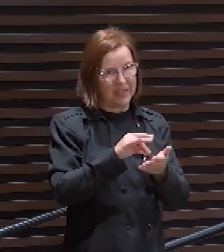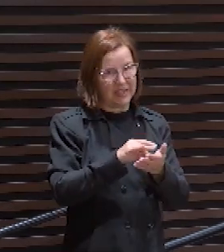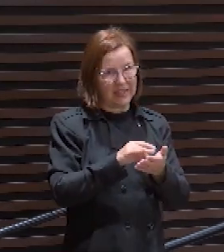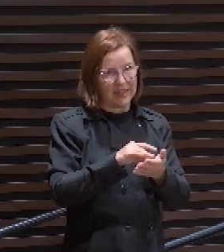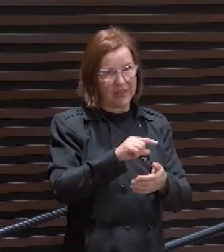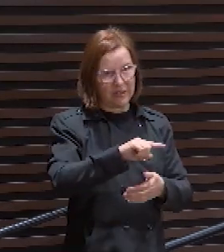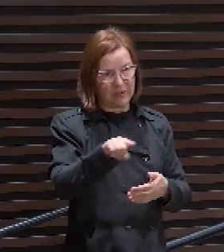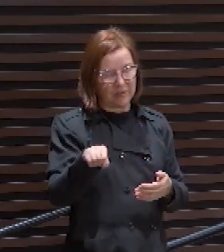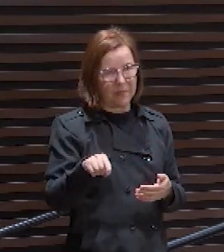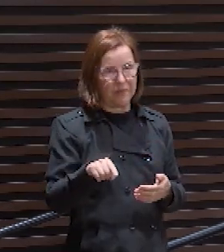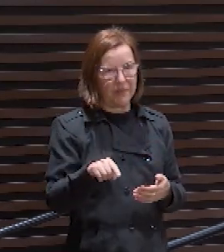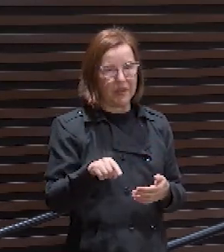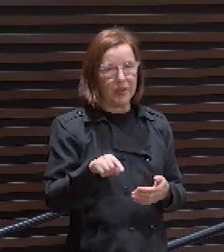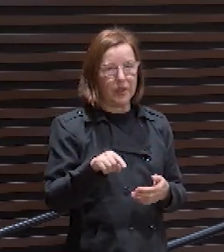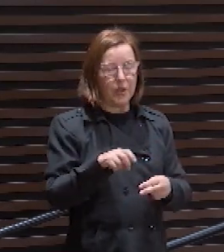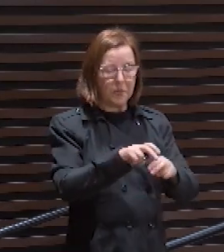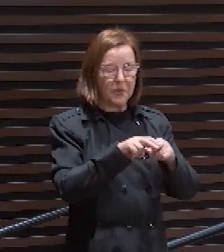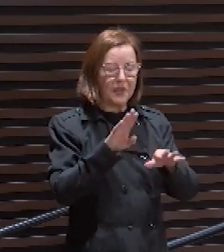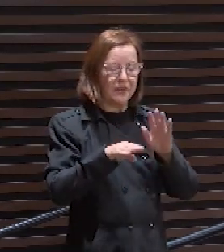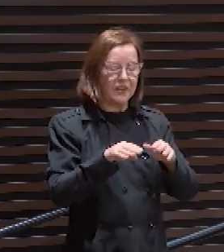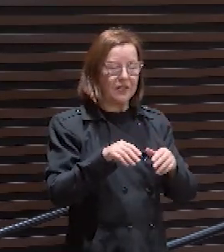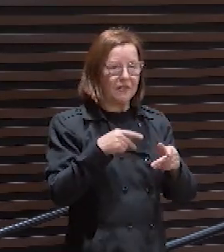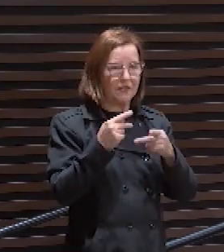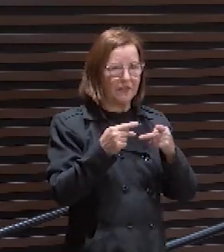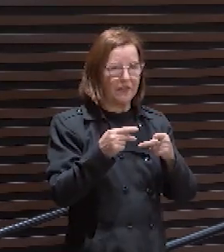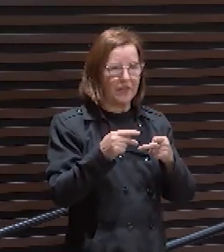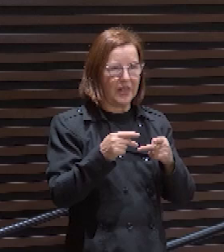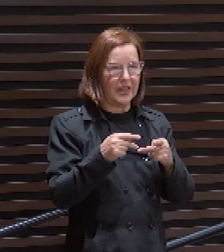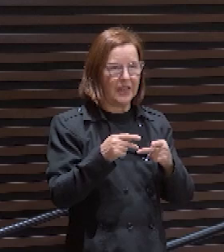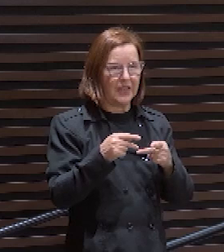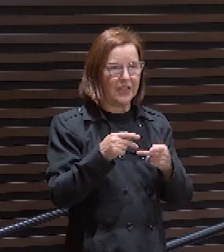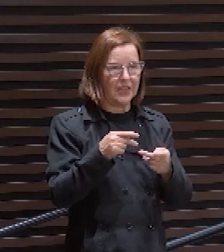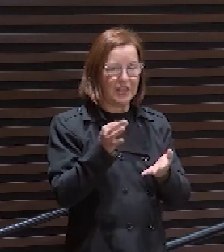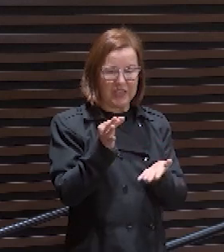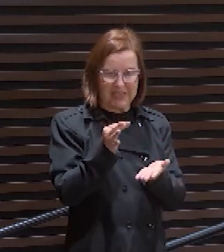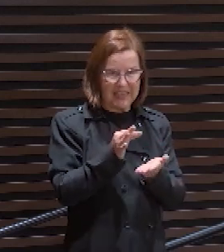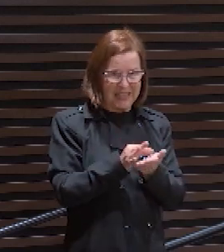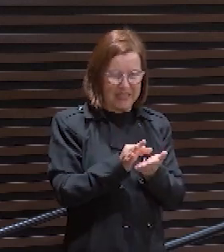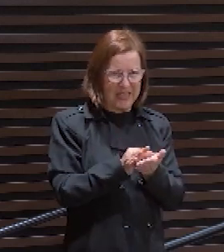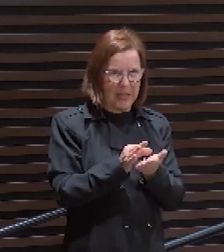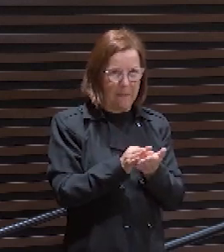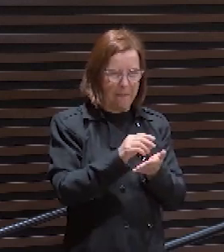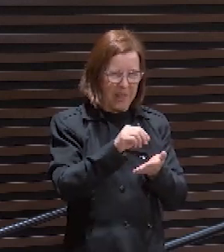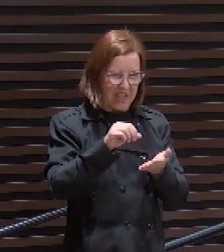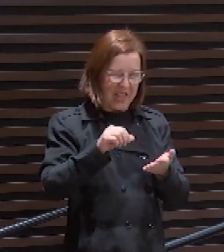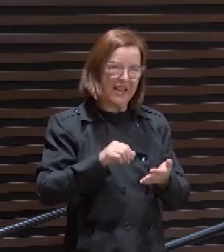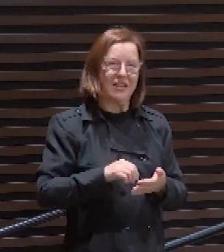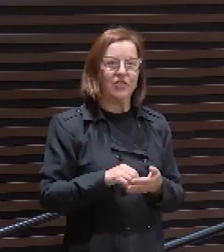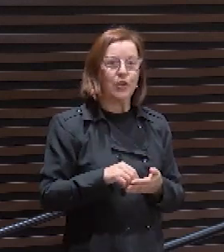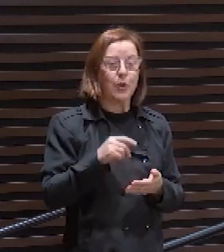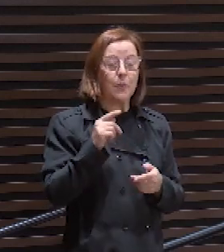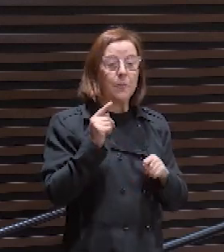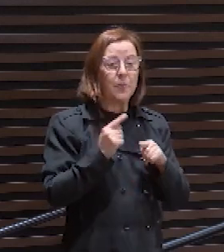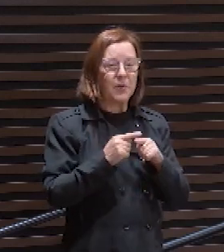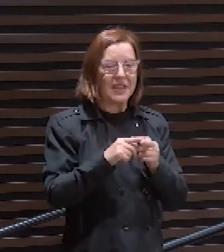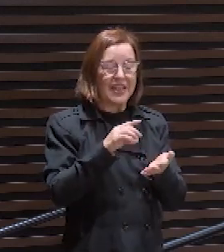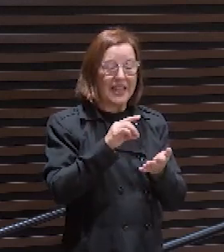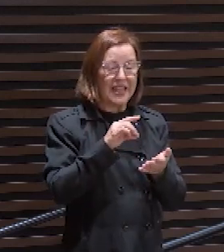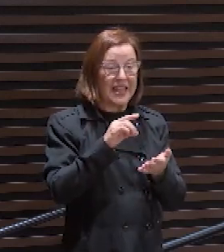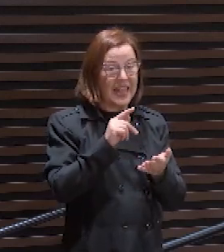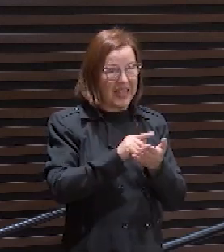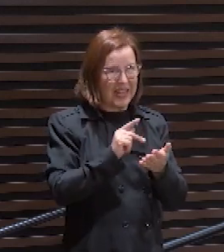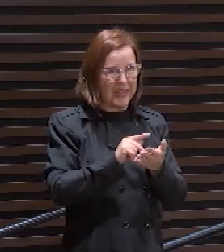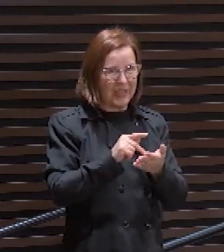sobre semente, ele fala sobre plantio, ele fala sobre animais, porque era a realidade daquele povo. E para mim é maravilhoso ver como